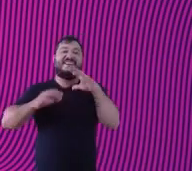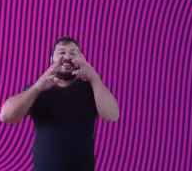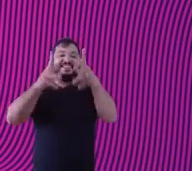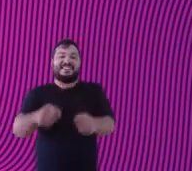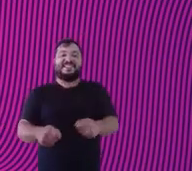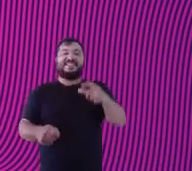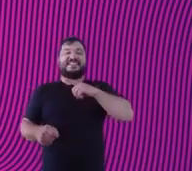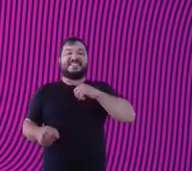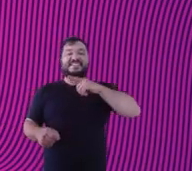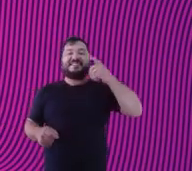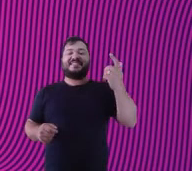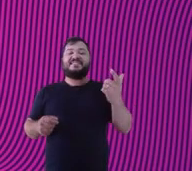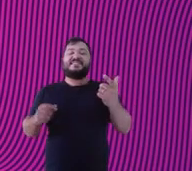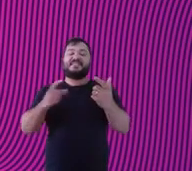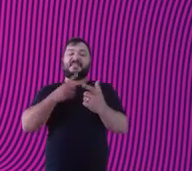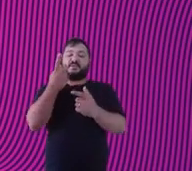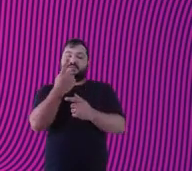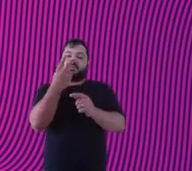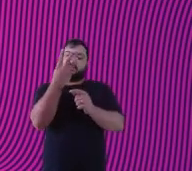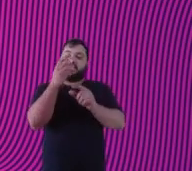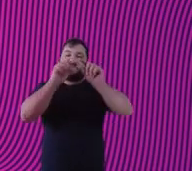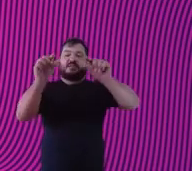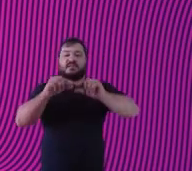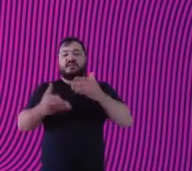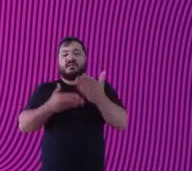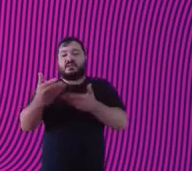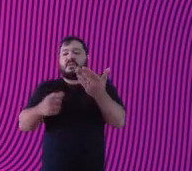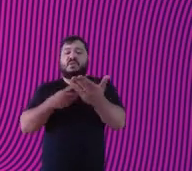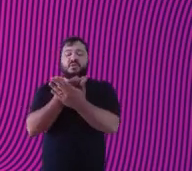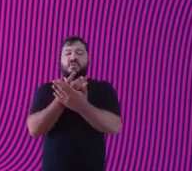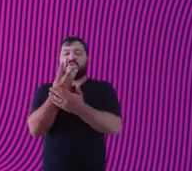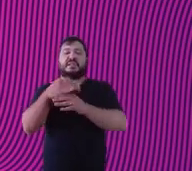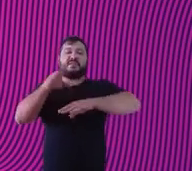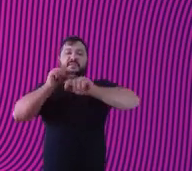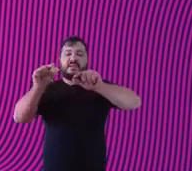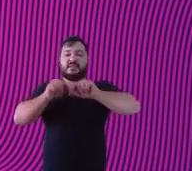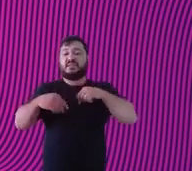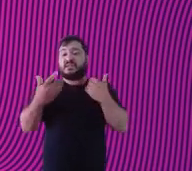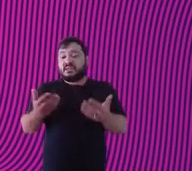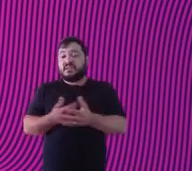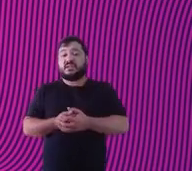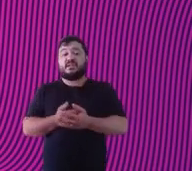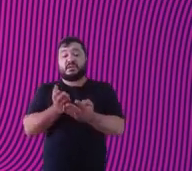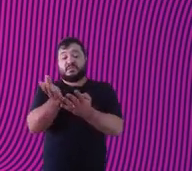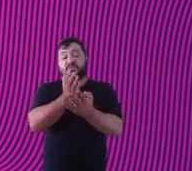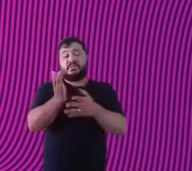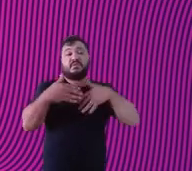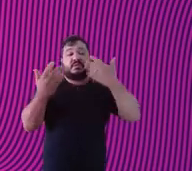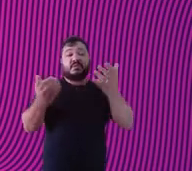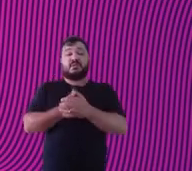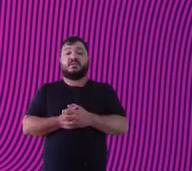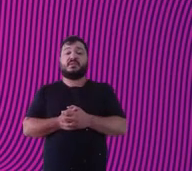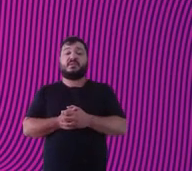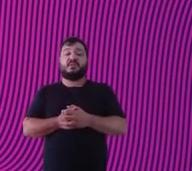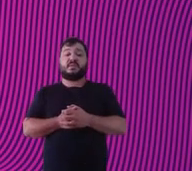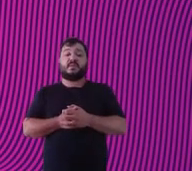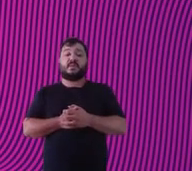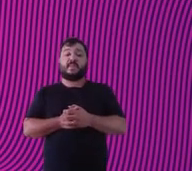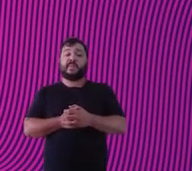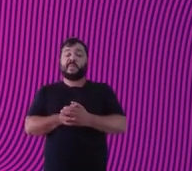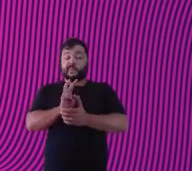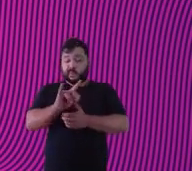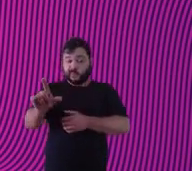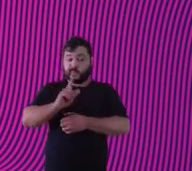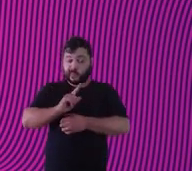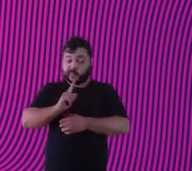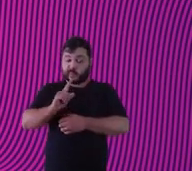entre uma três linhas de tratamento e alguns estudos com três ou mais linhas Então eu acho que eles vão ser assim é vão ocupar